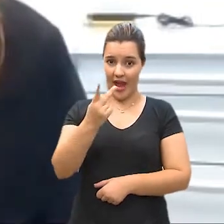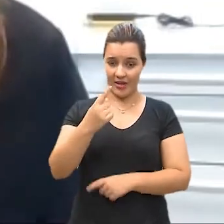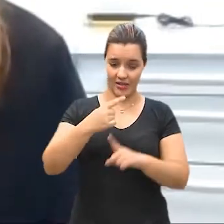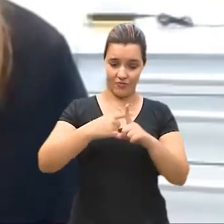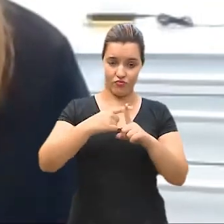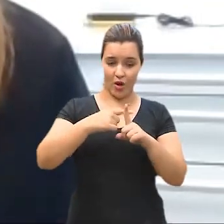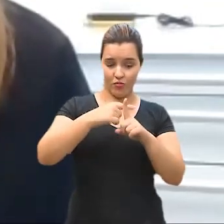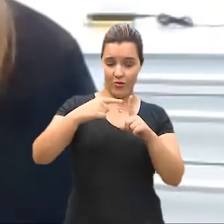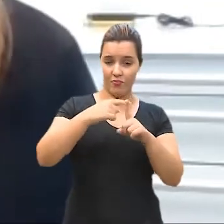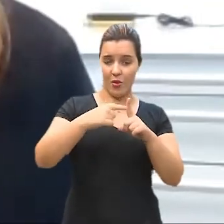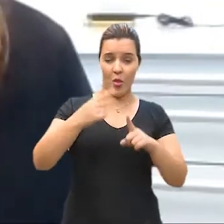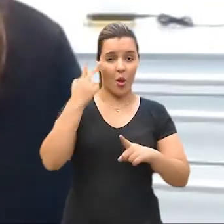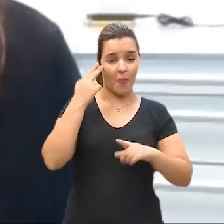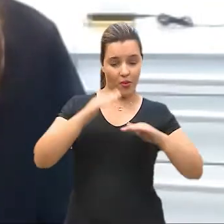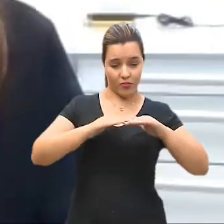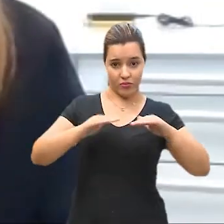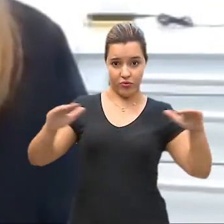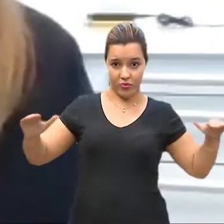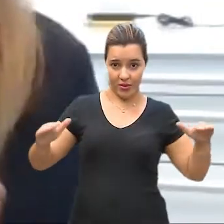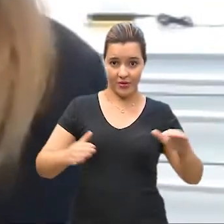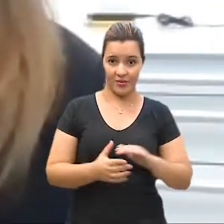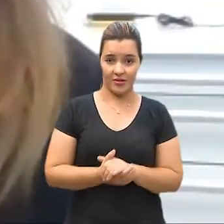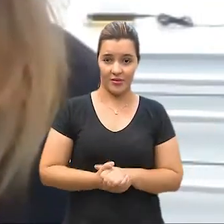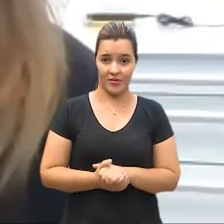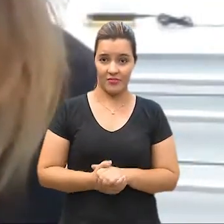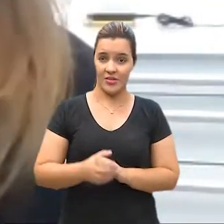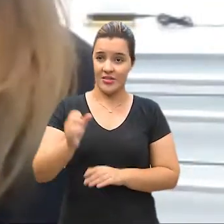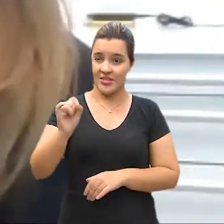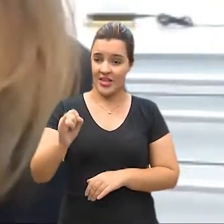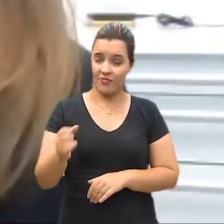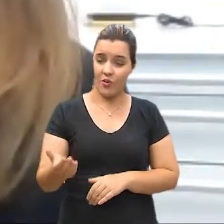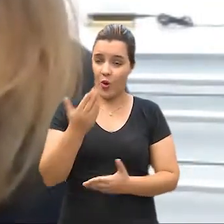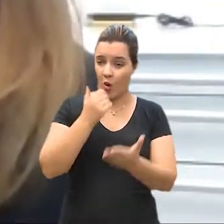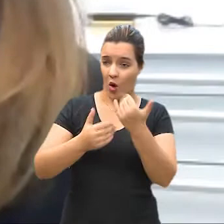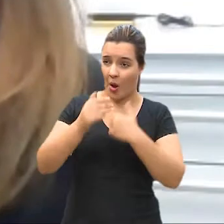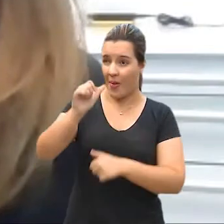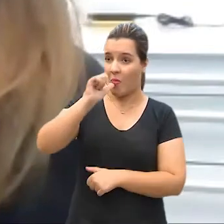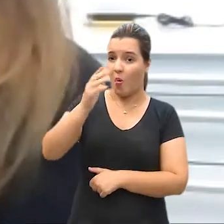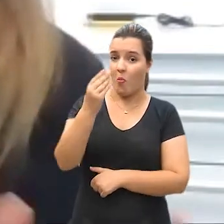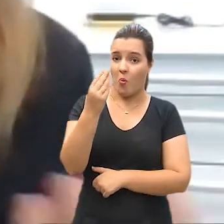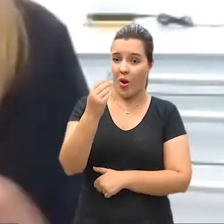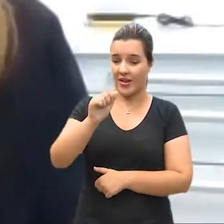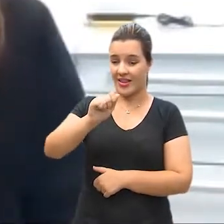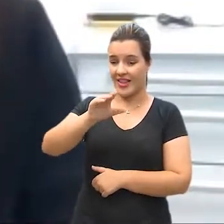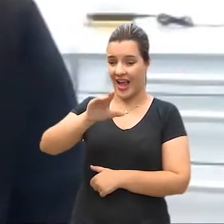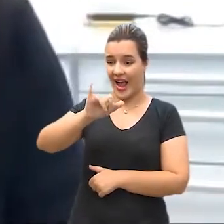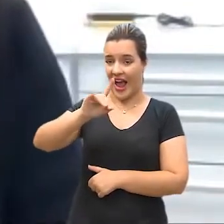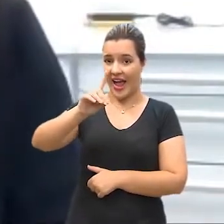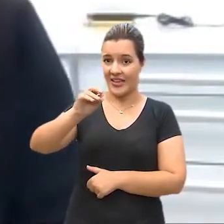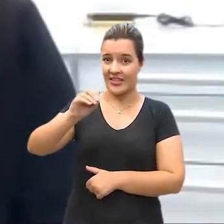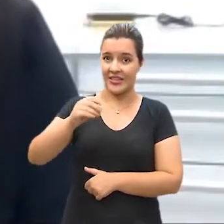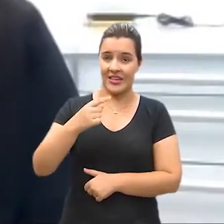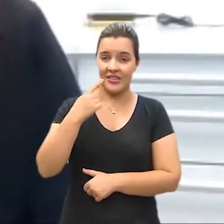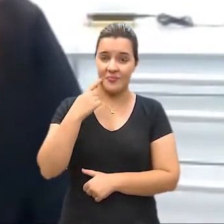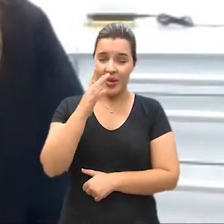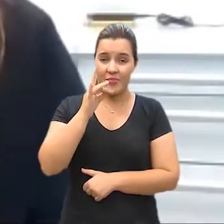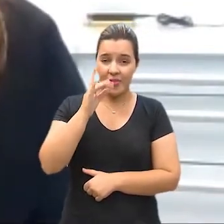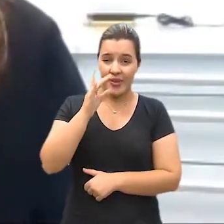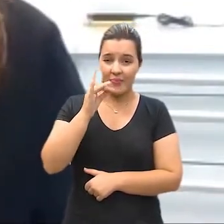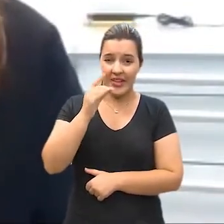se alimenta, né? Se o pH está ácido, a saliva ela tenta combater isso,